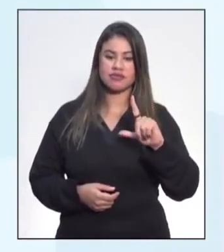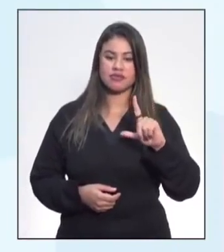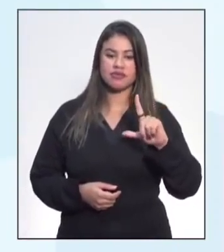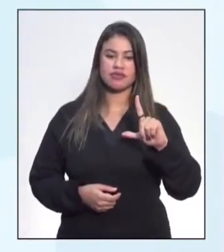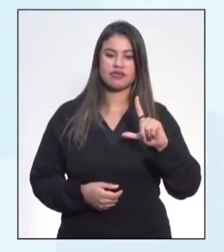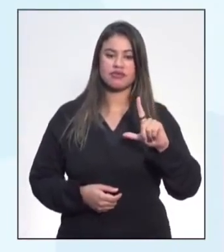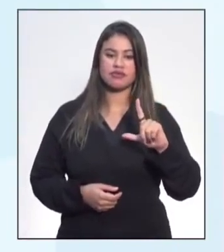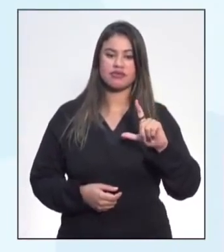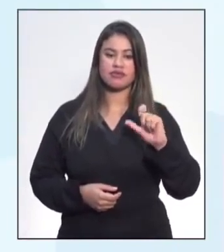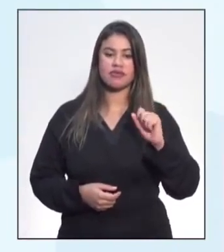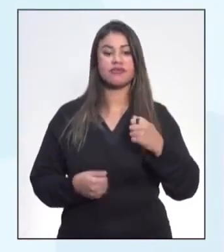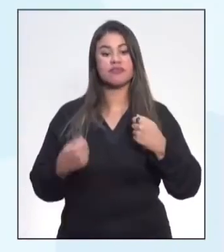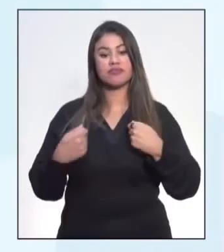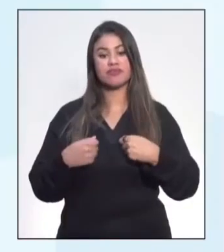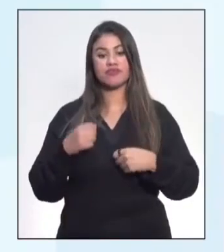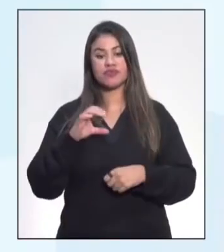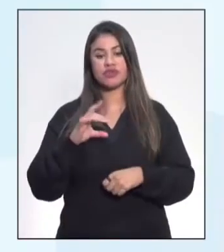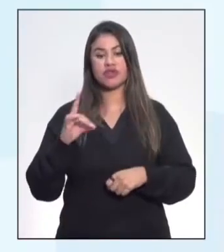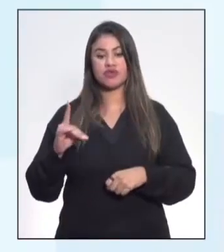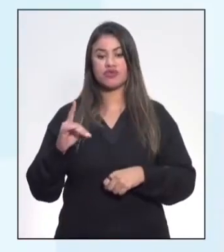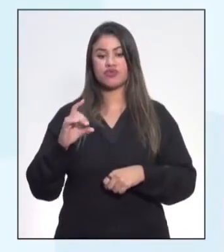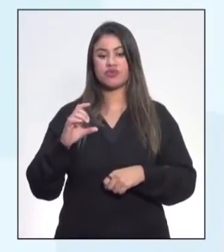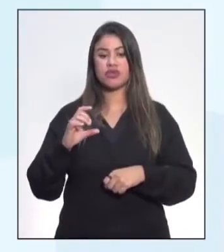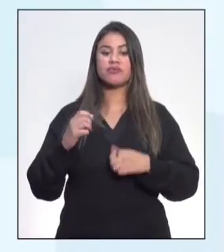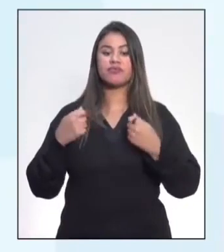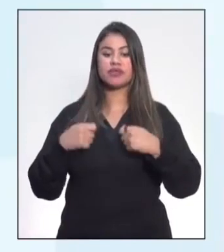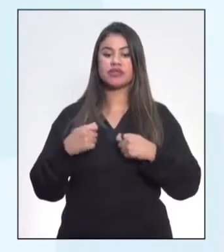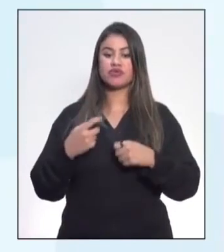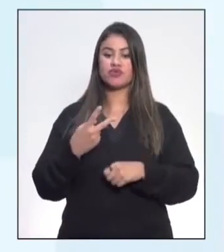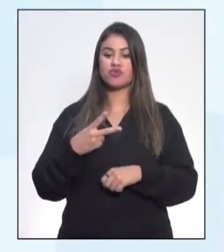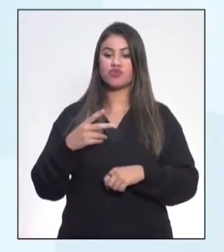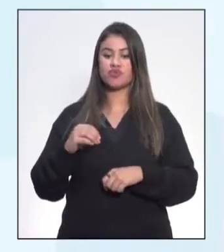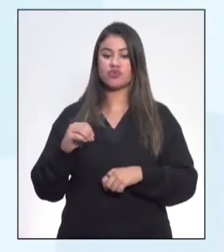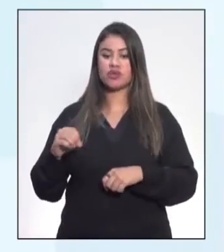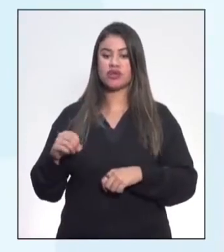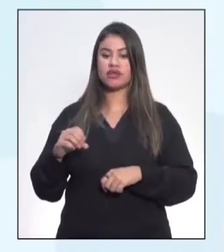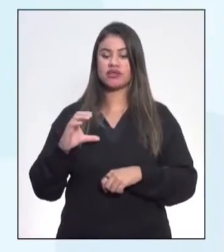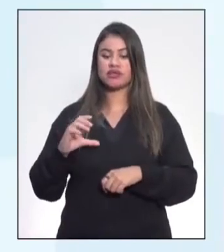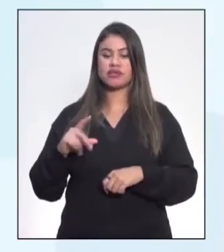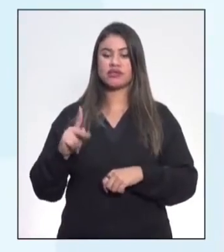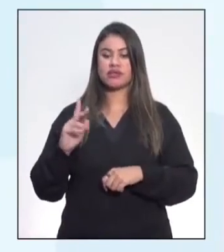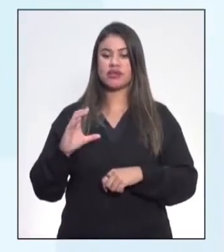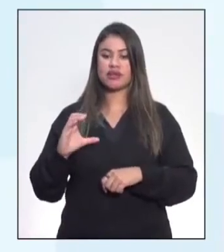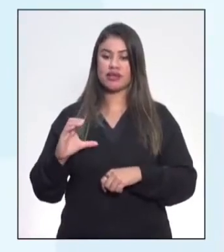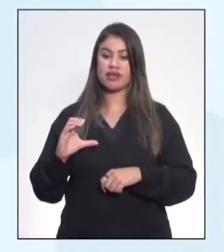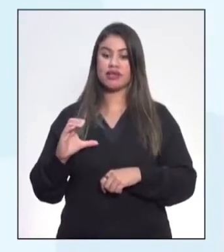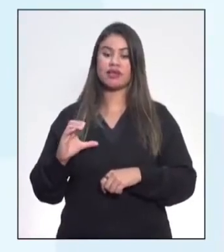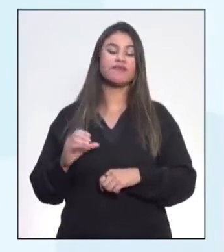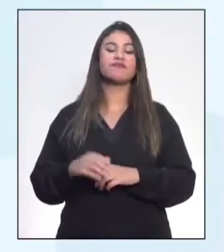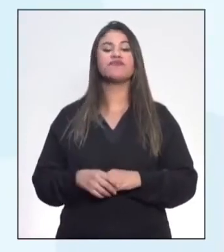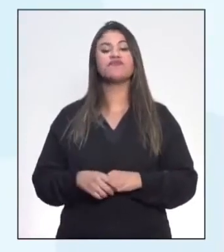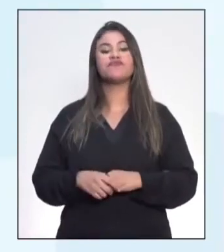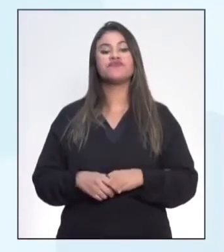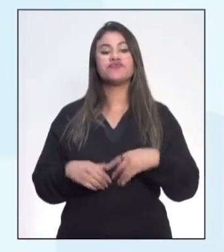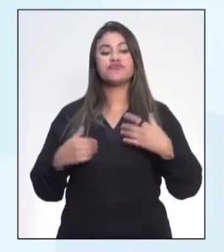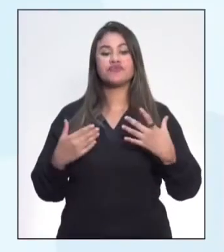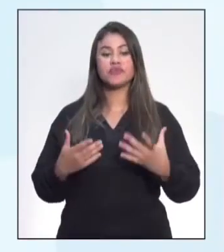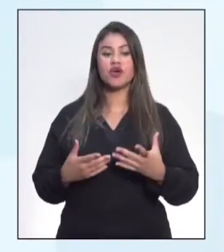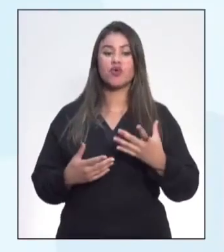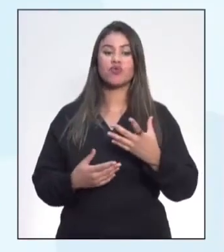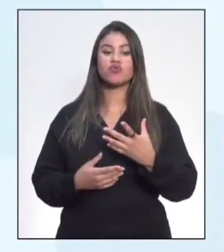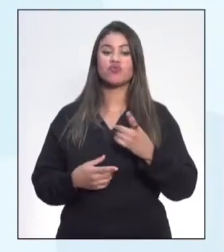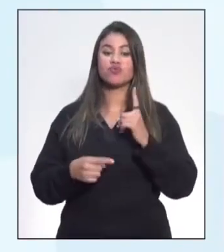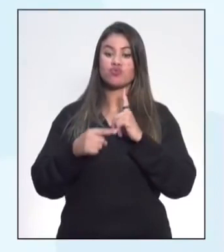200 quilocaloria. Como ambos precisam de energia e absorver esse sinal positivo, então é 300 quilocaloria.